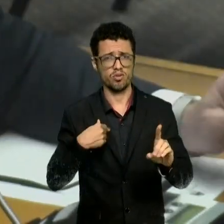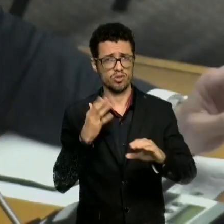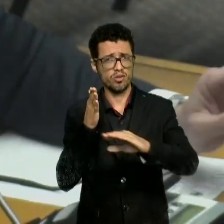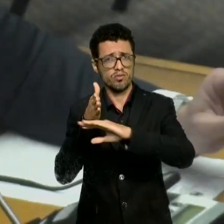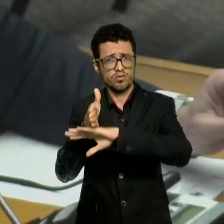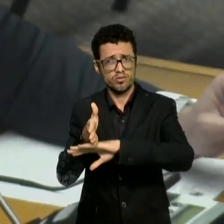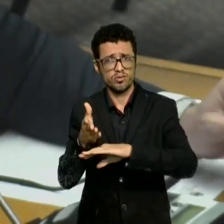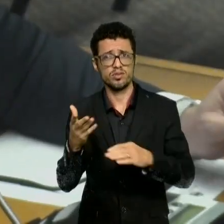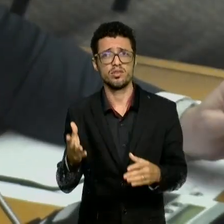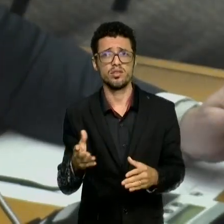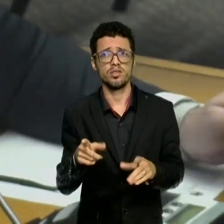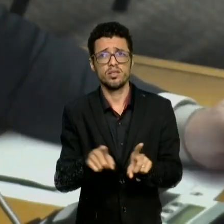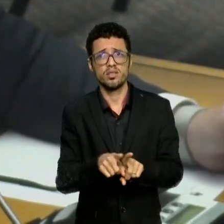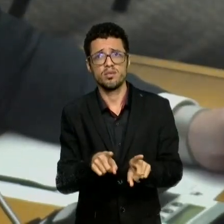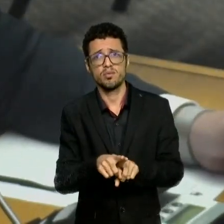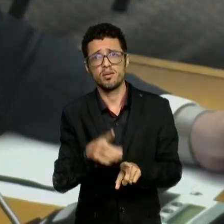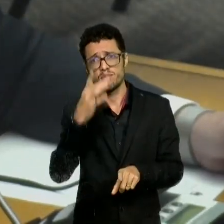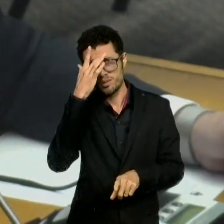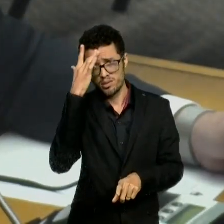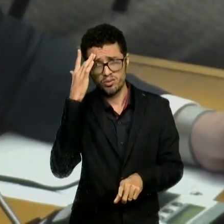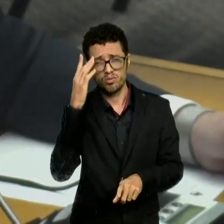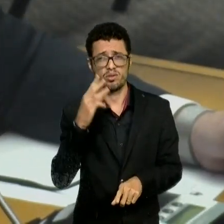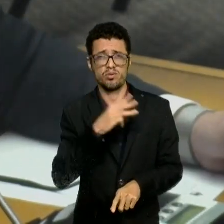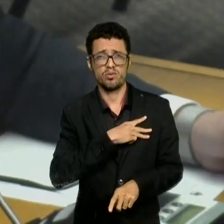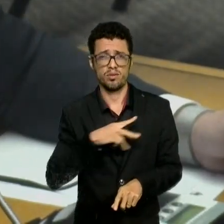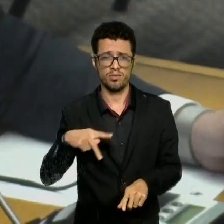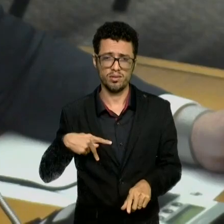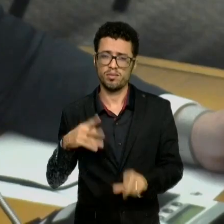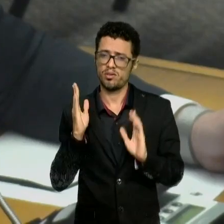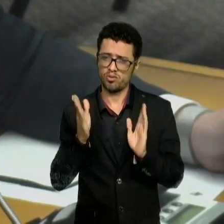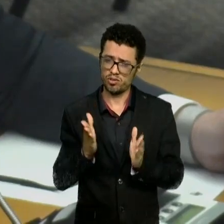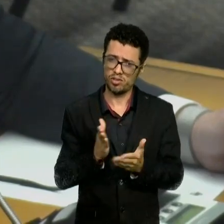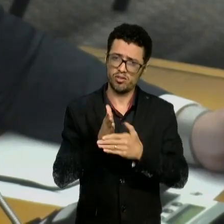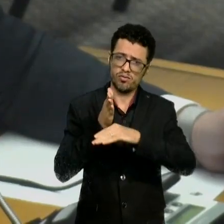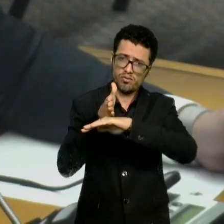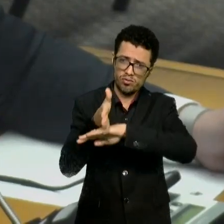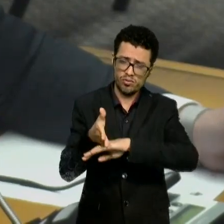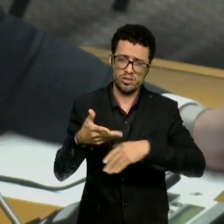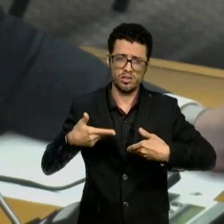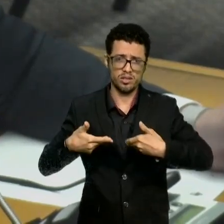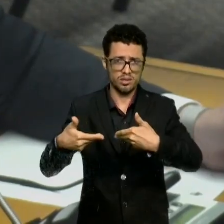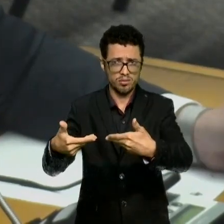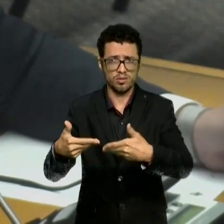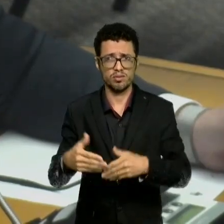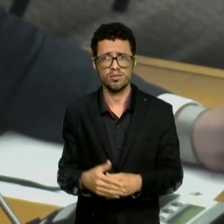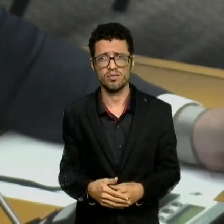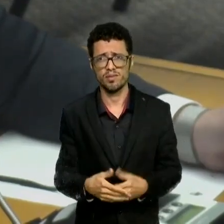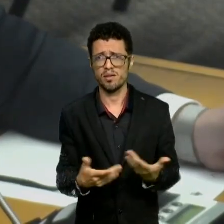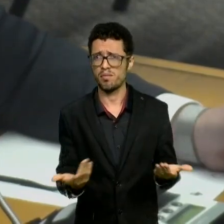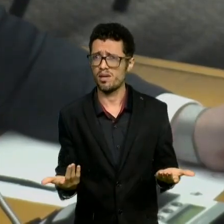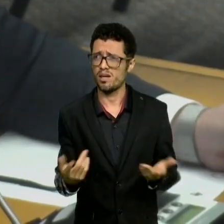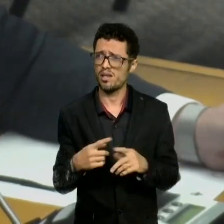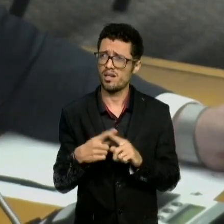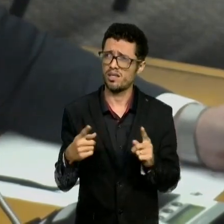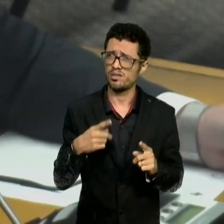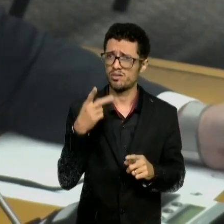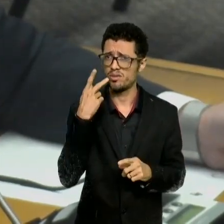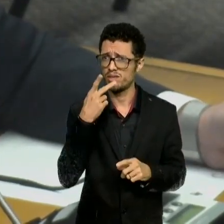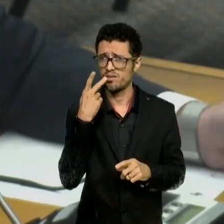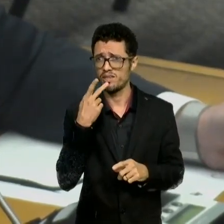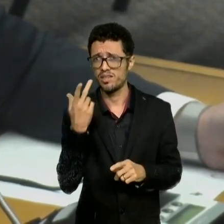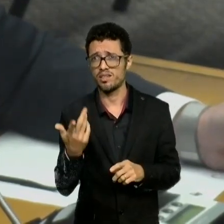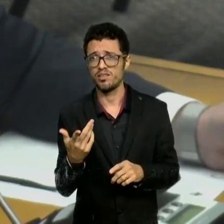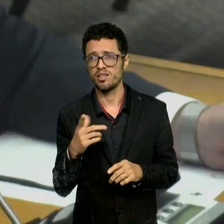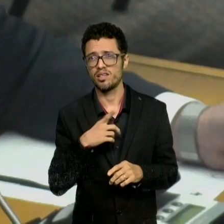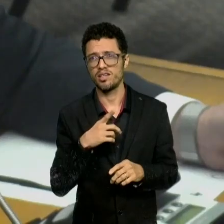Ministério Público, isso é absolutamente legítimo. Agora, estranho Vossa Excelência vir dizer aqui que tem procissão de político, que Vossa Excelência tem imagem. Como é que é